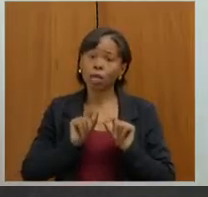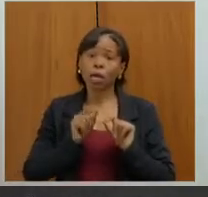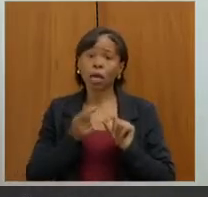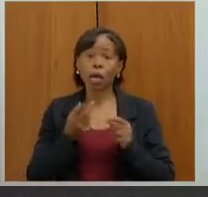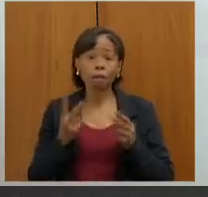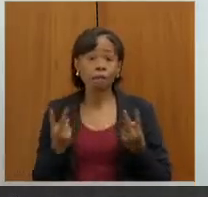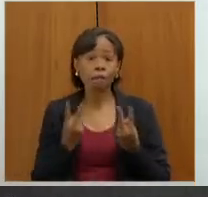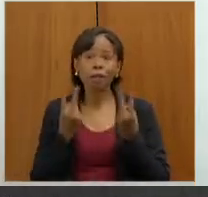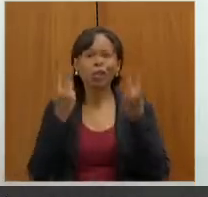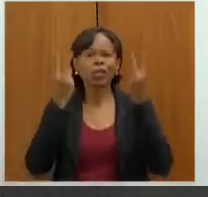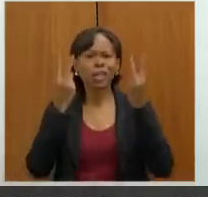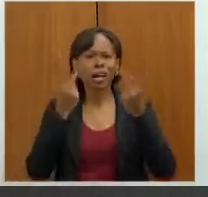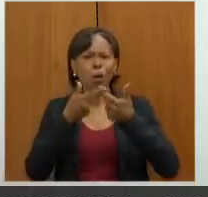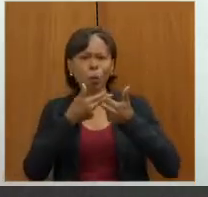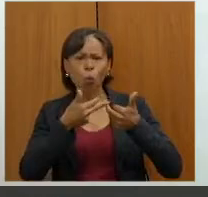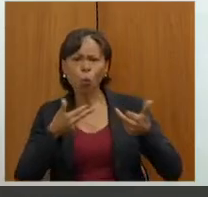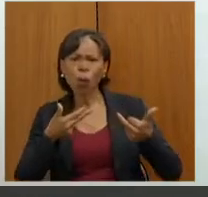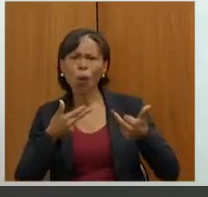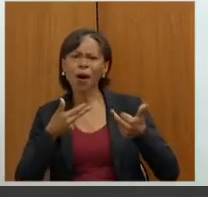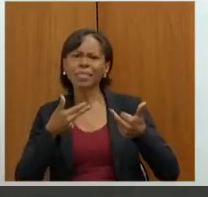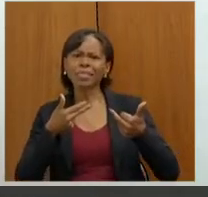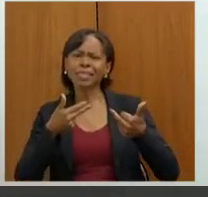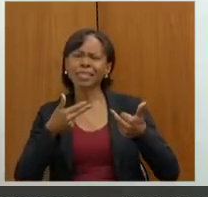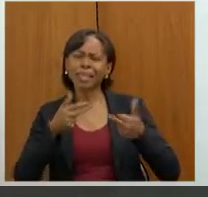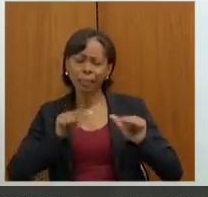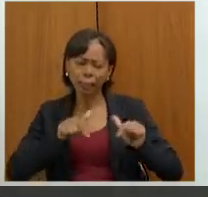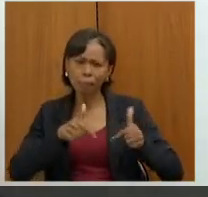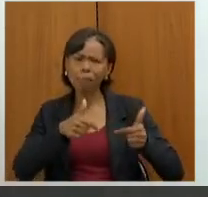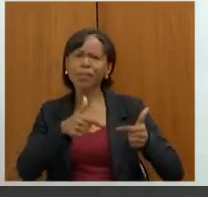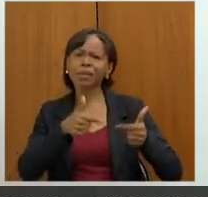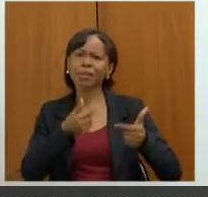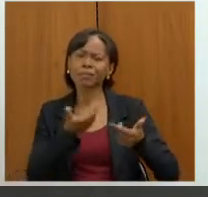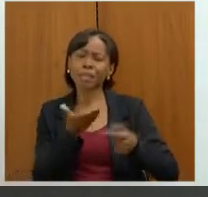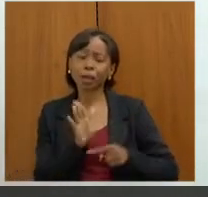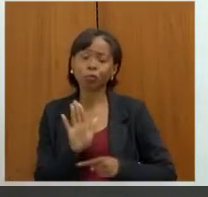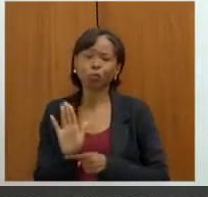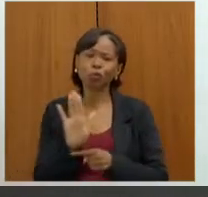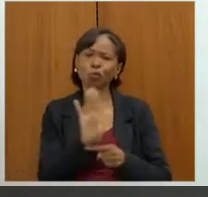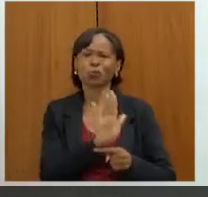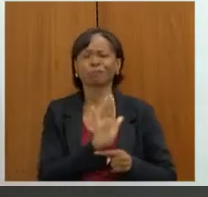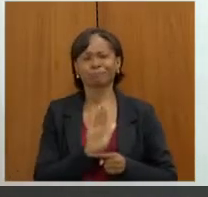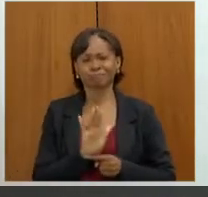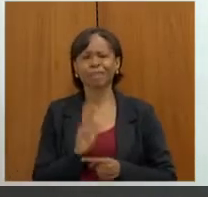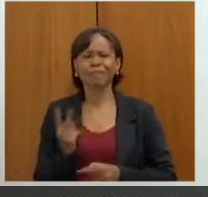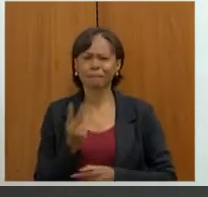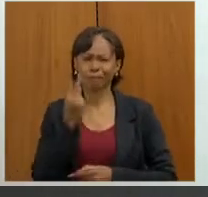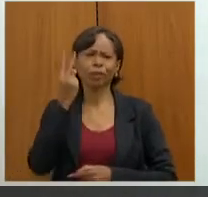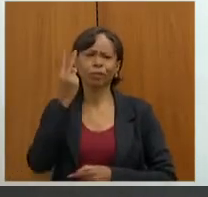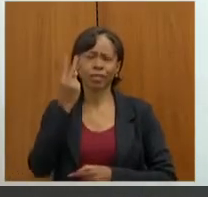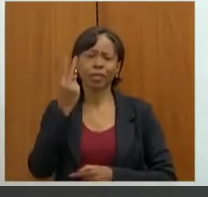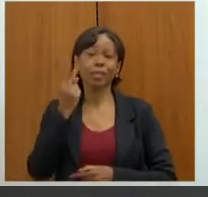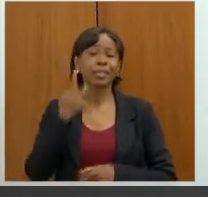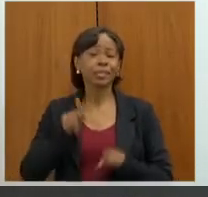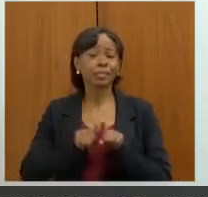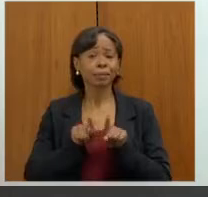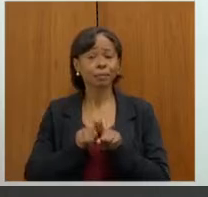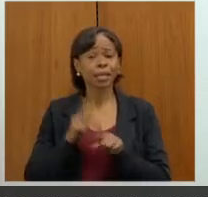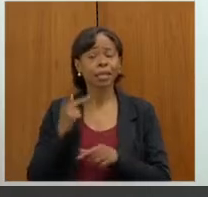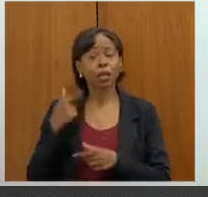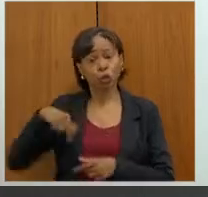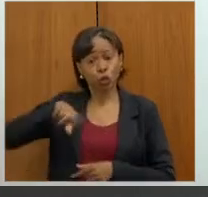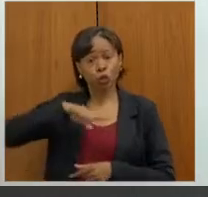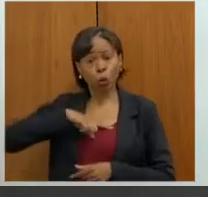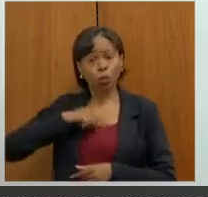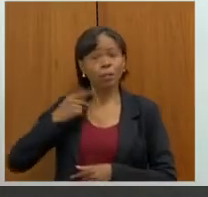acontecem valorizar publicamente Mas acima de tudo que a gente consiga é pensar em como no Parlamento a